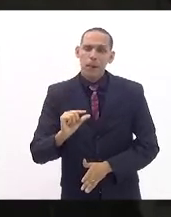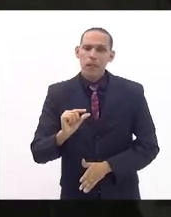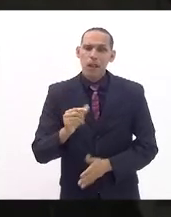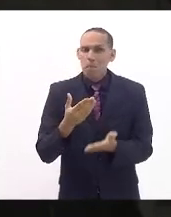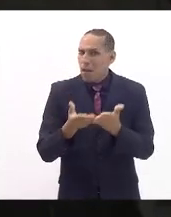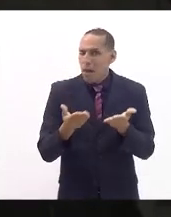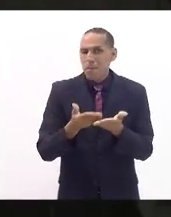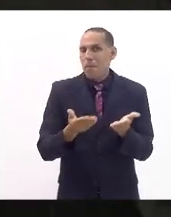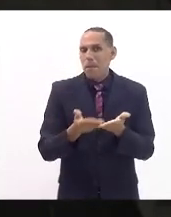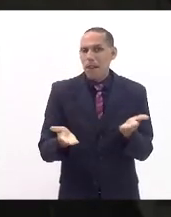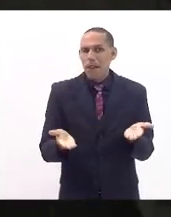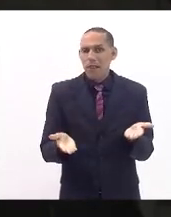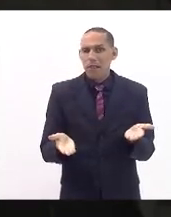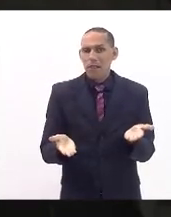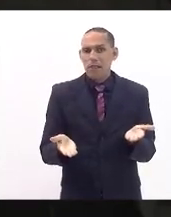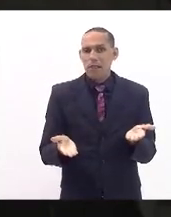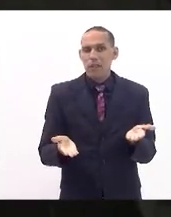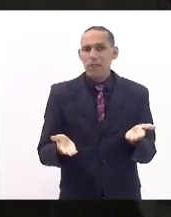passageiro perde,